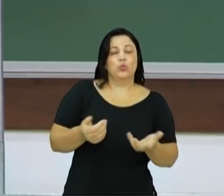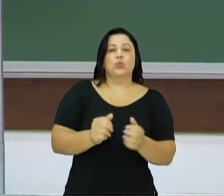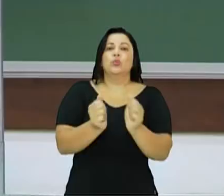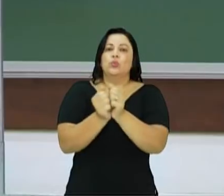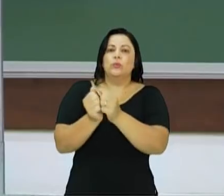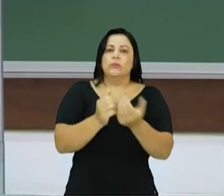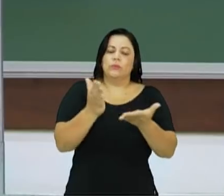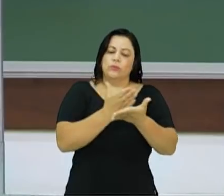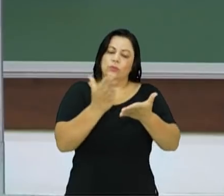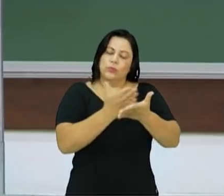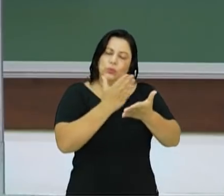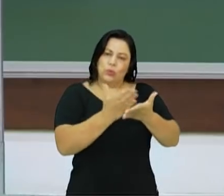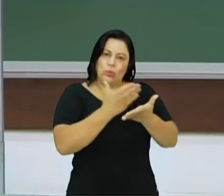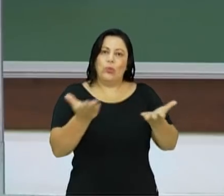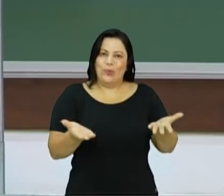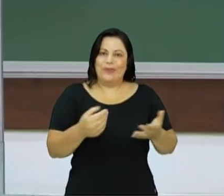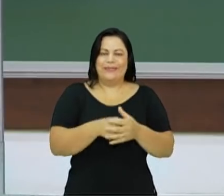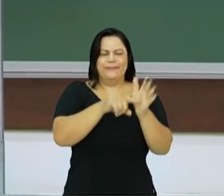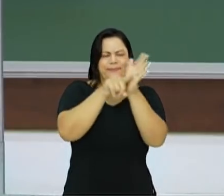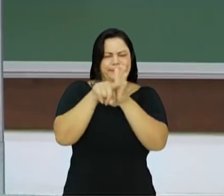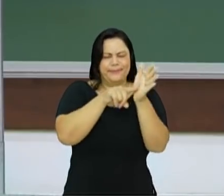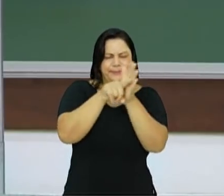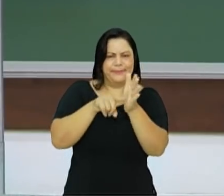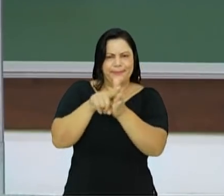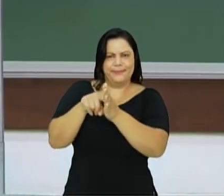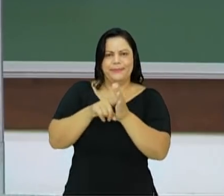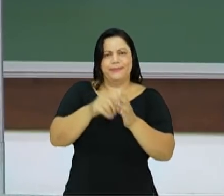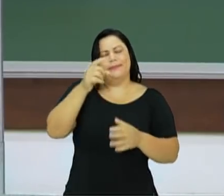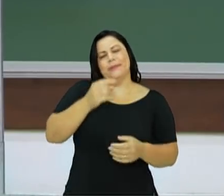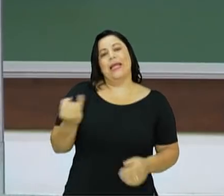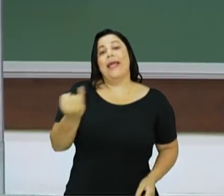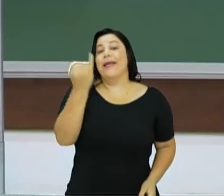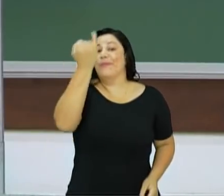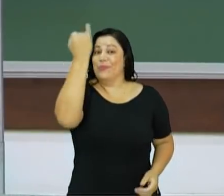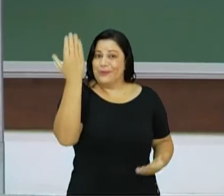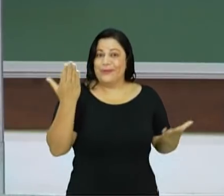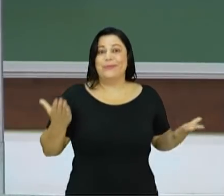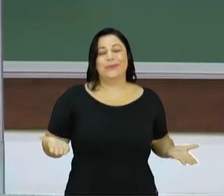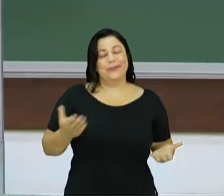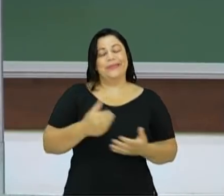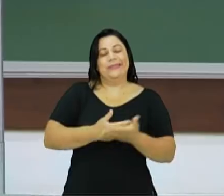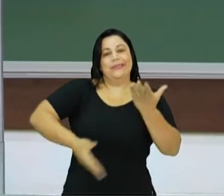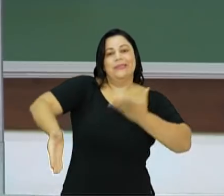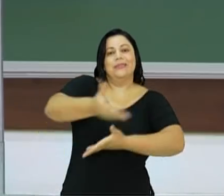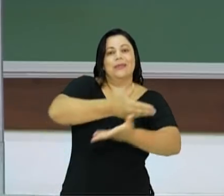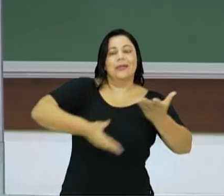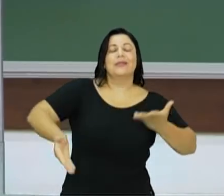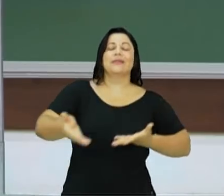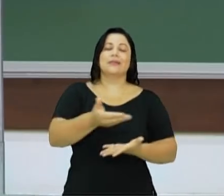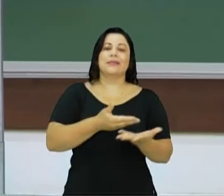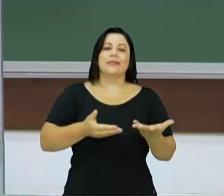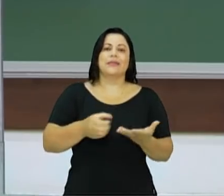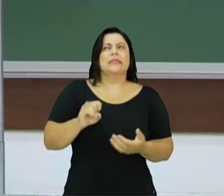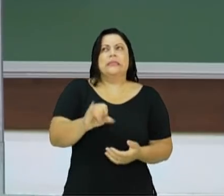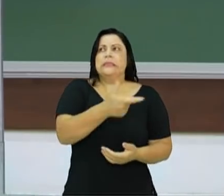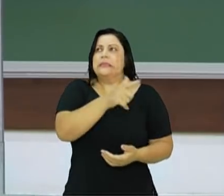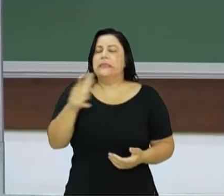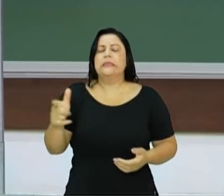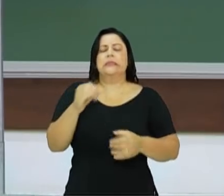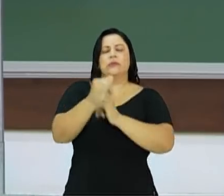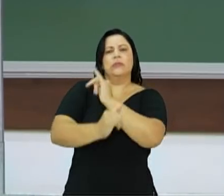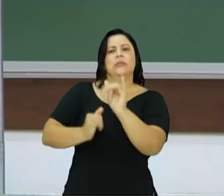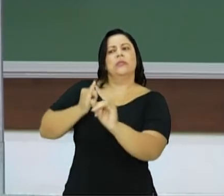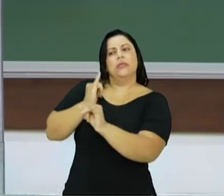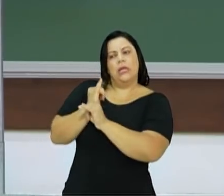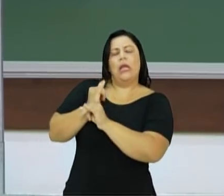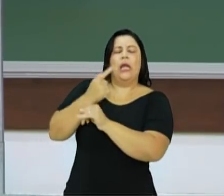didático, você acessa, você clica, você pesquisa, né? É muito importante que você faça essa interação. Se você não tem, às vezes, acesso à